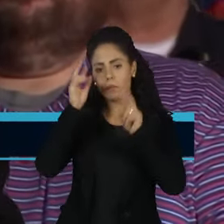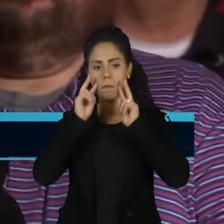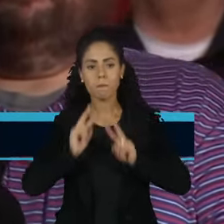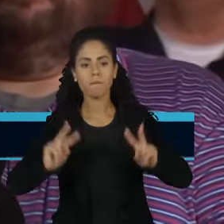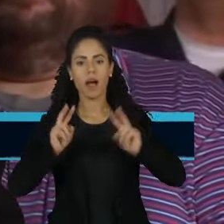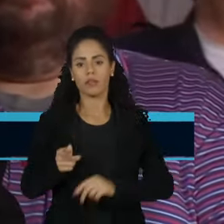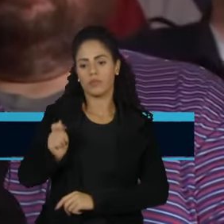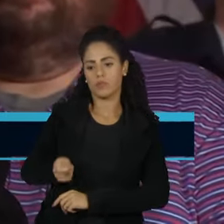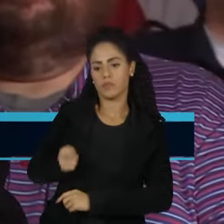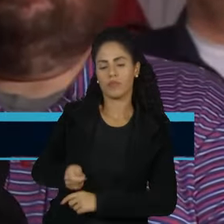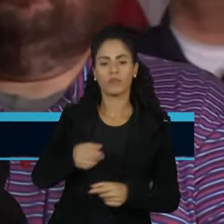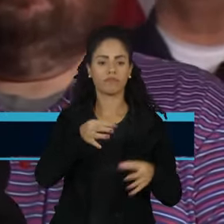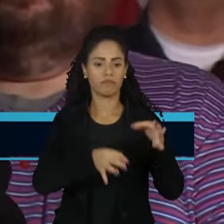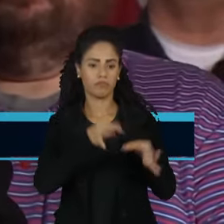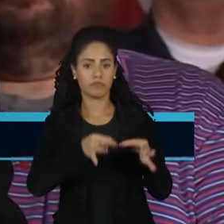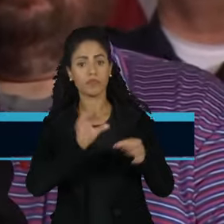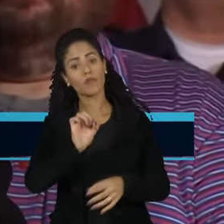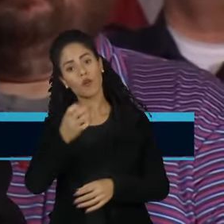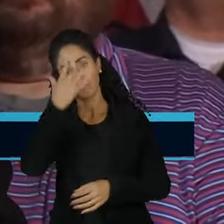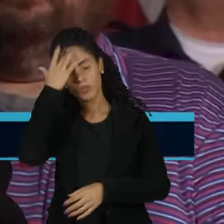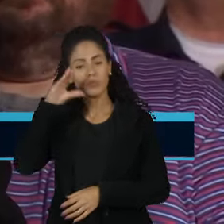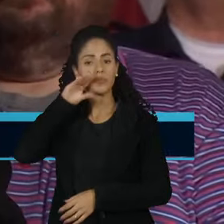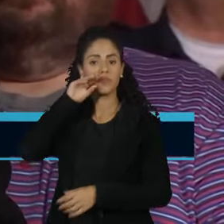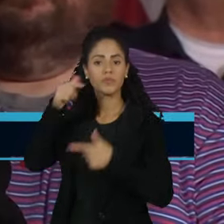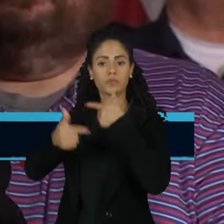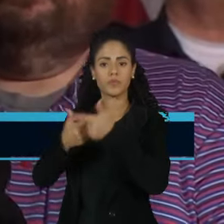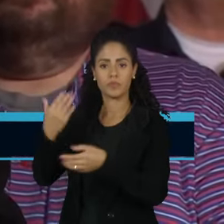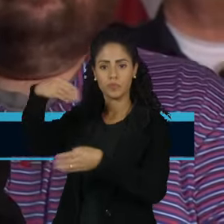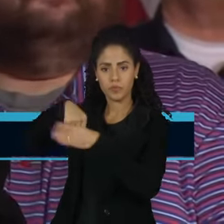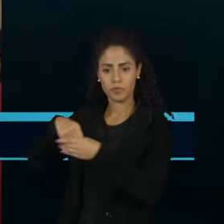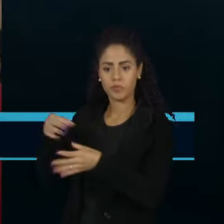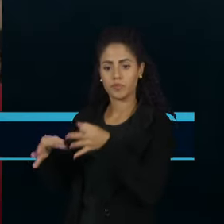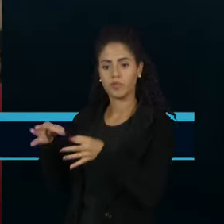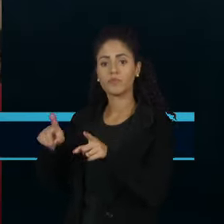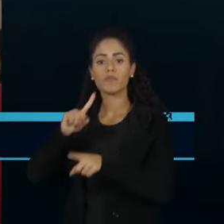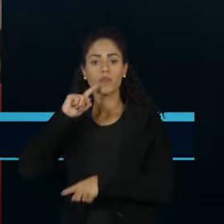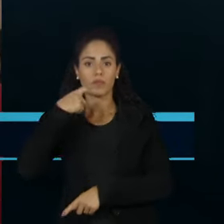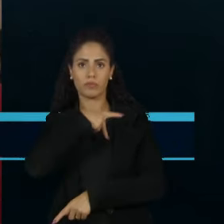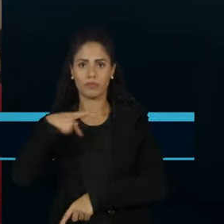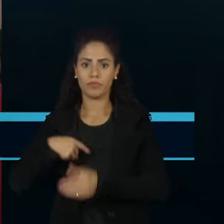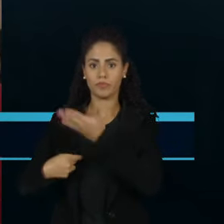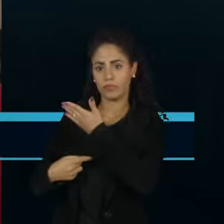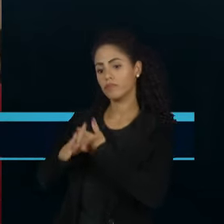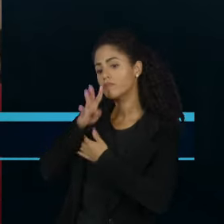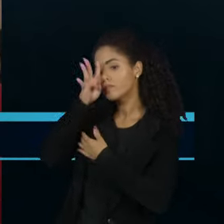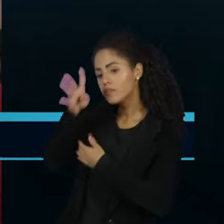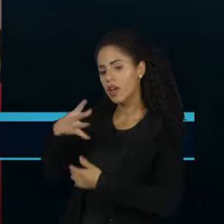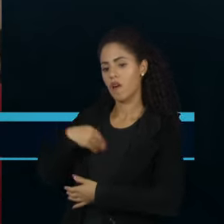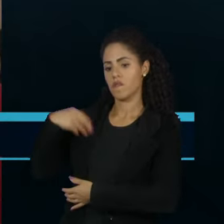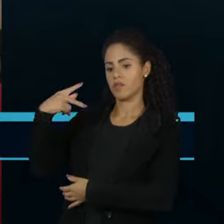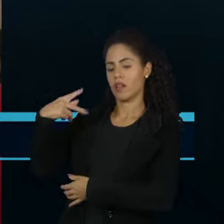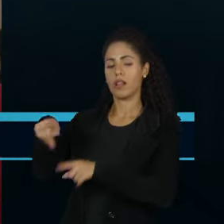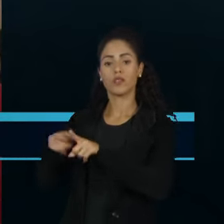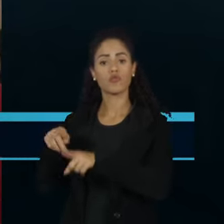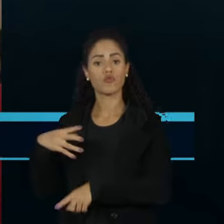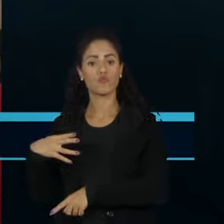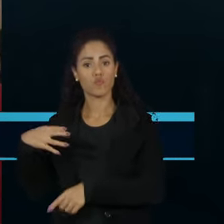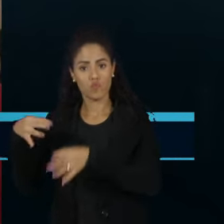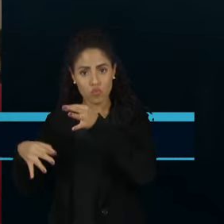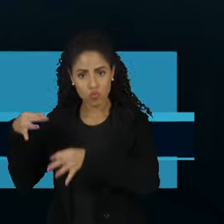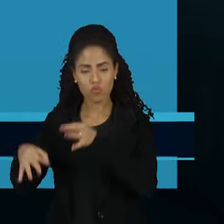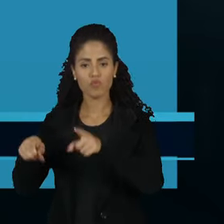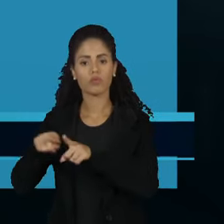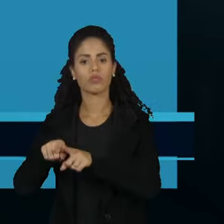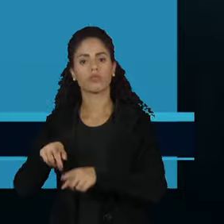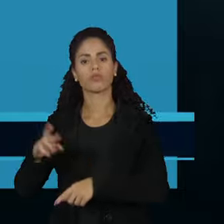promotores, jurados e funcionários do tribunal. O ex-presidente americano acusa a filha do juiz de ser ligada ao Partido